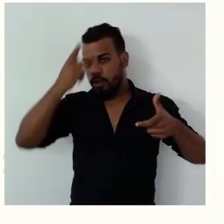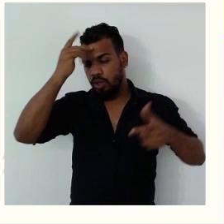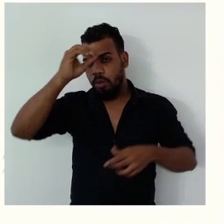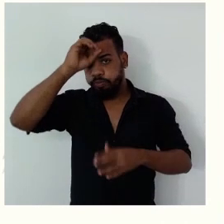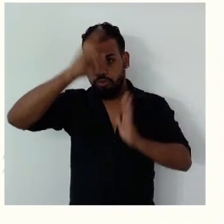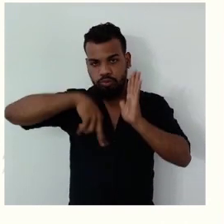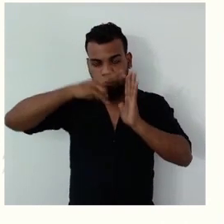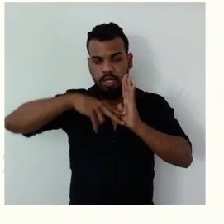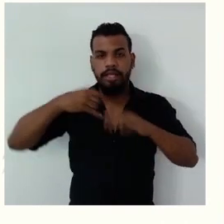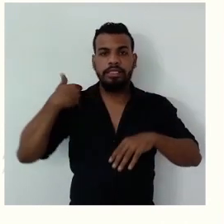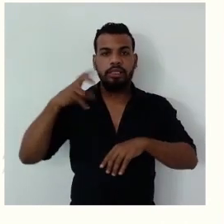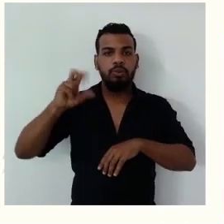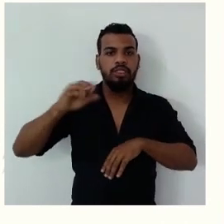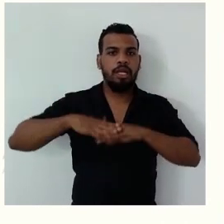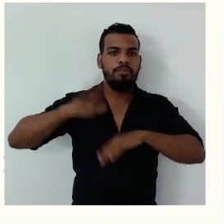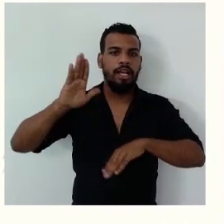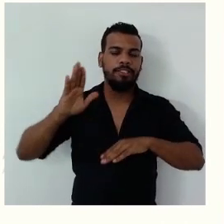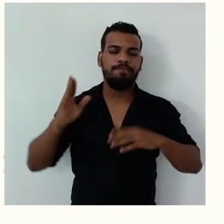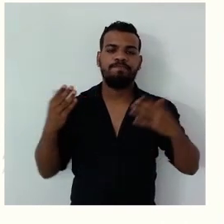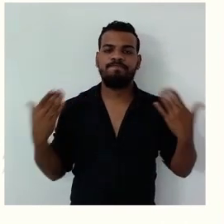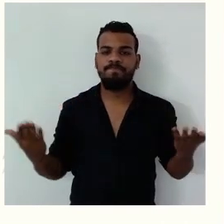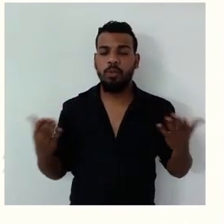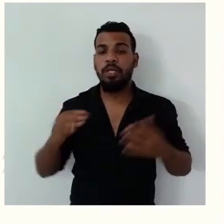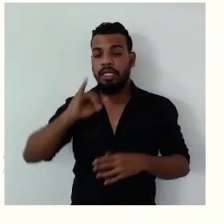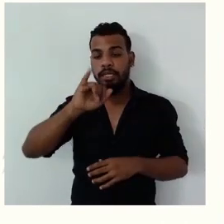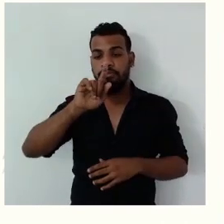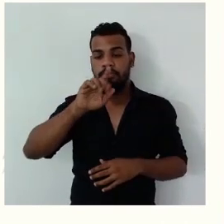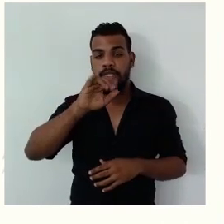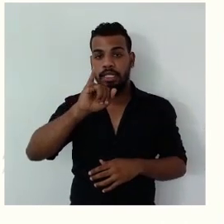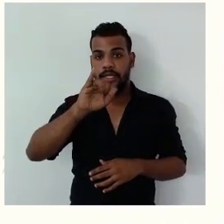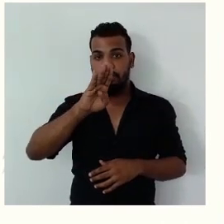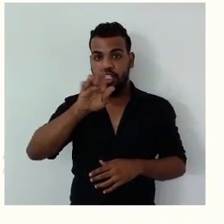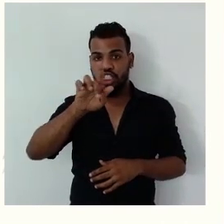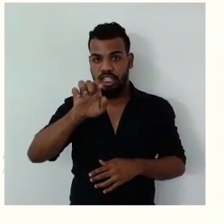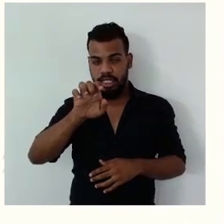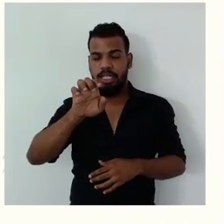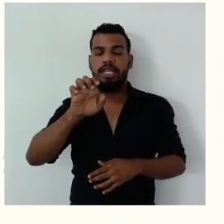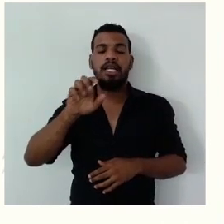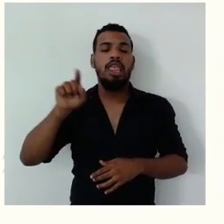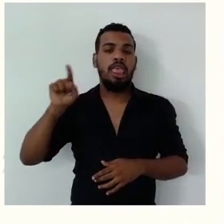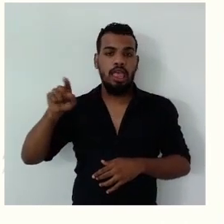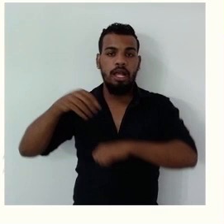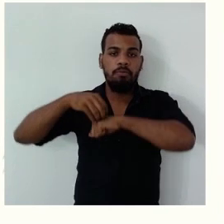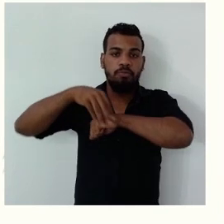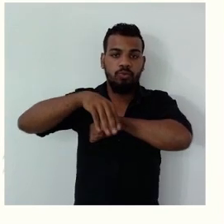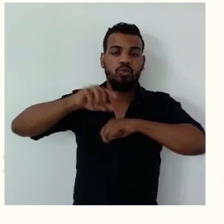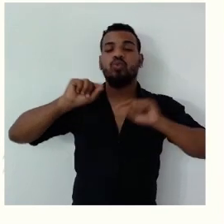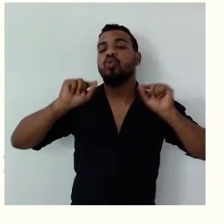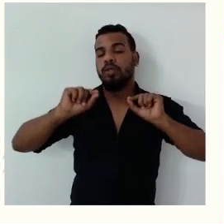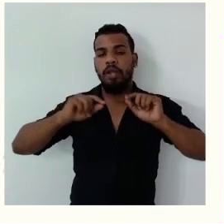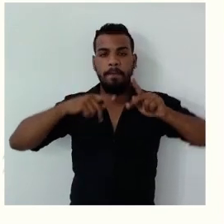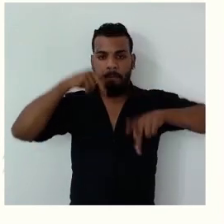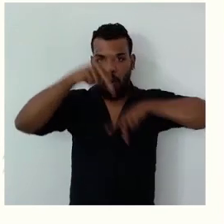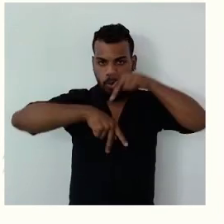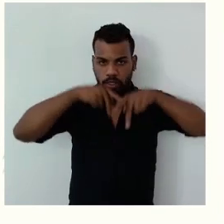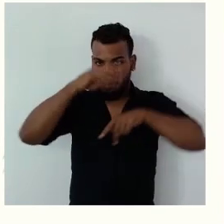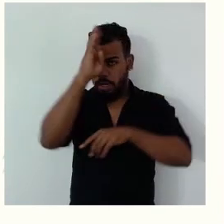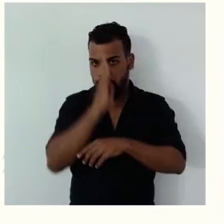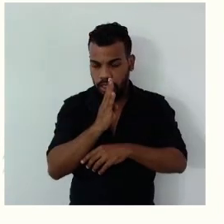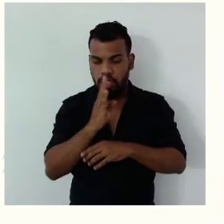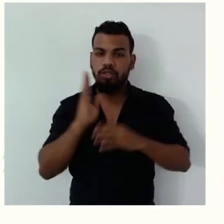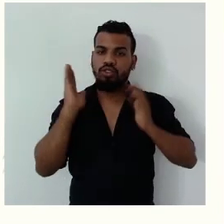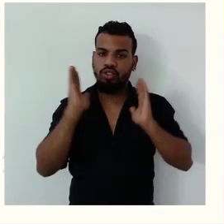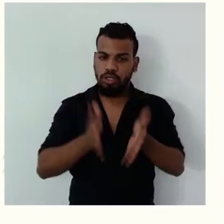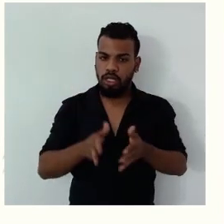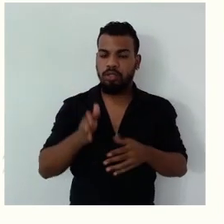mais de 50 anos. De acordo com o IBGE, acredita que sequer a população brasileira tenha